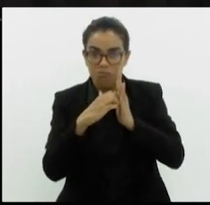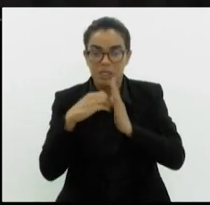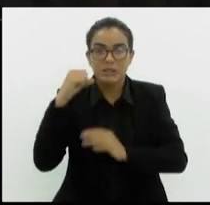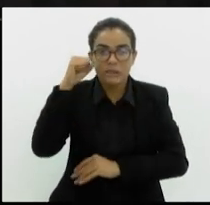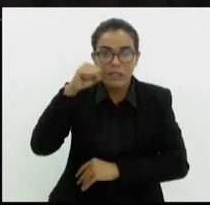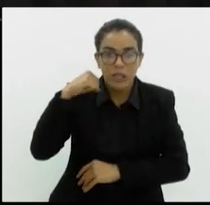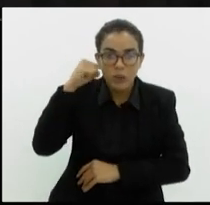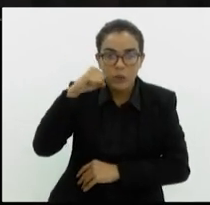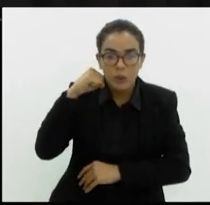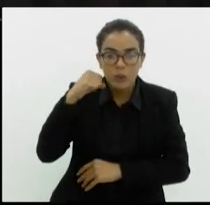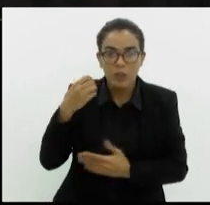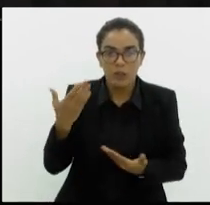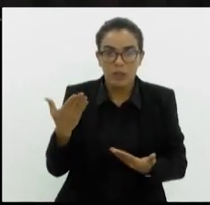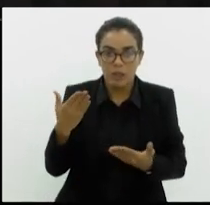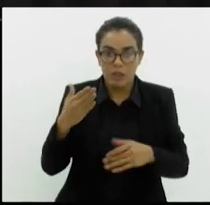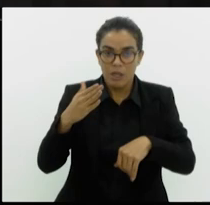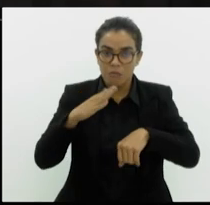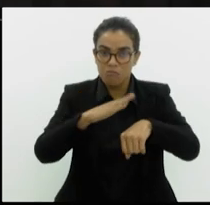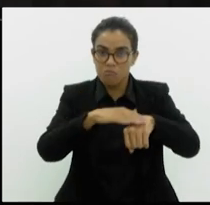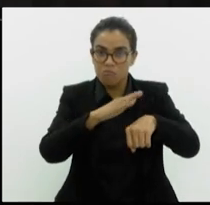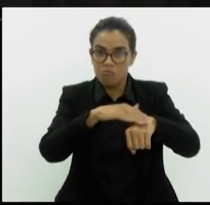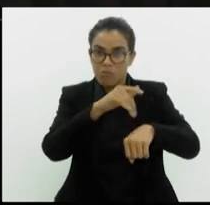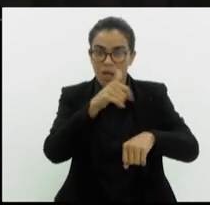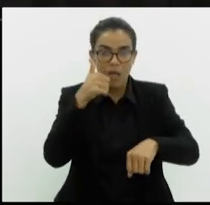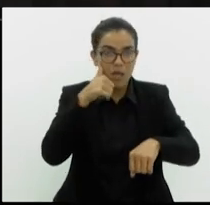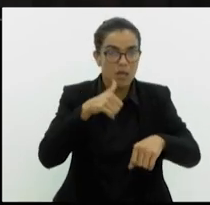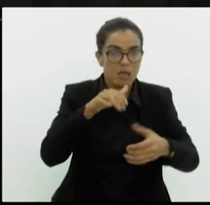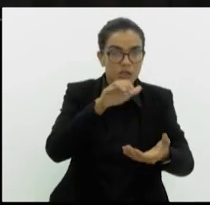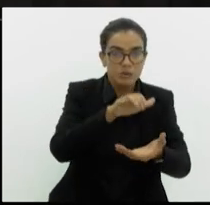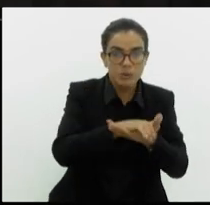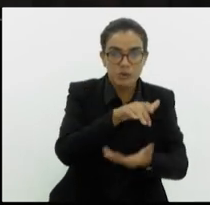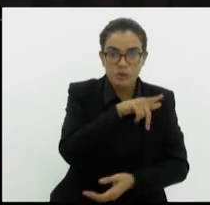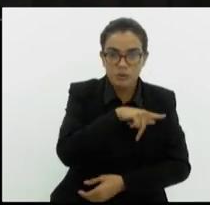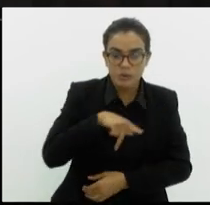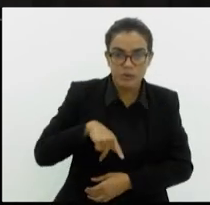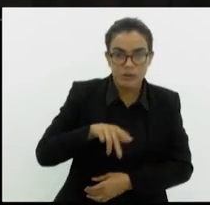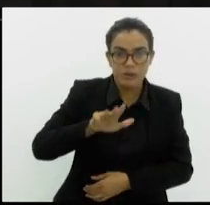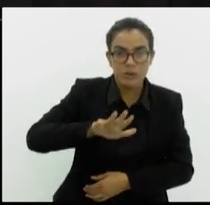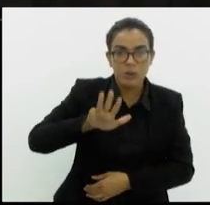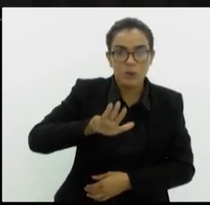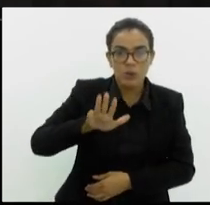dessas, a própria a esposa do presidente